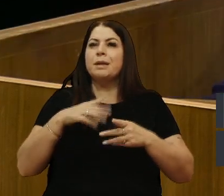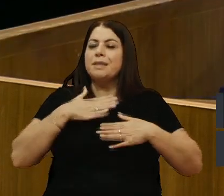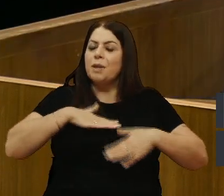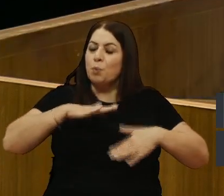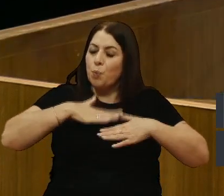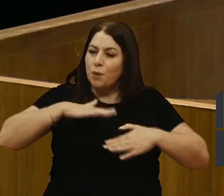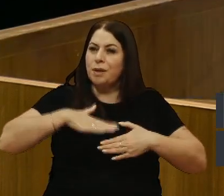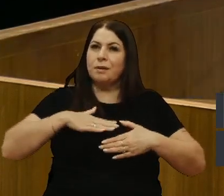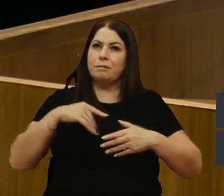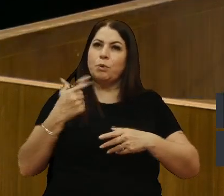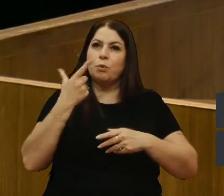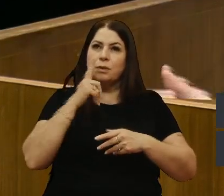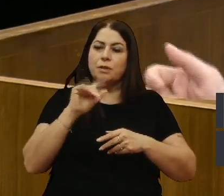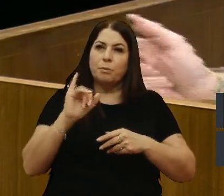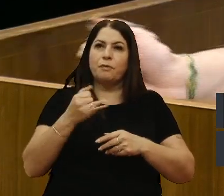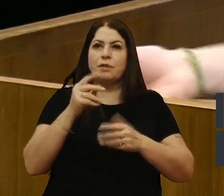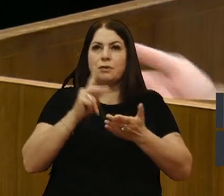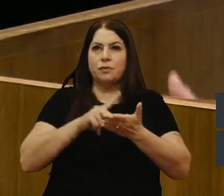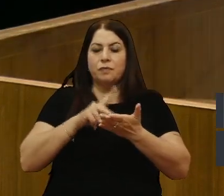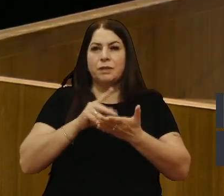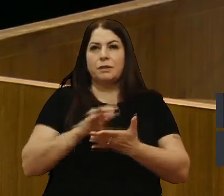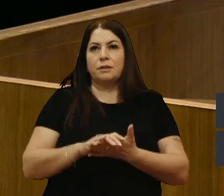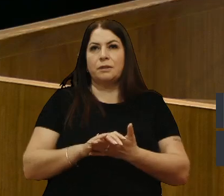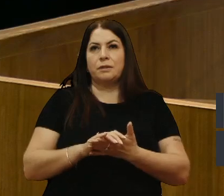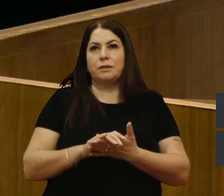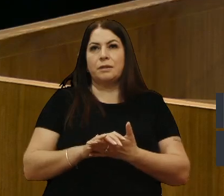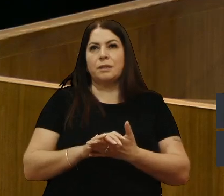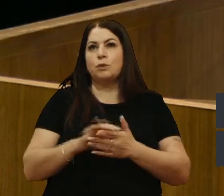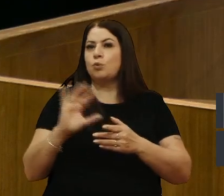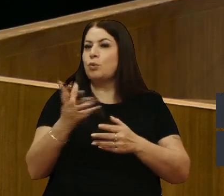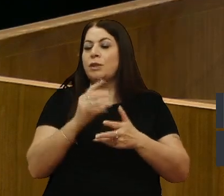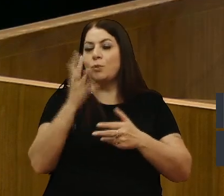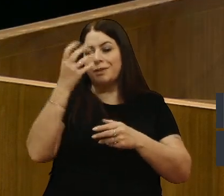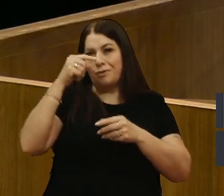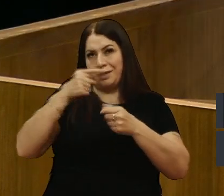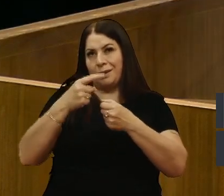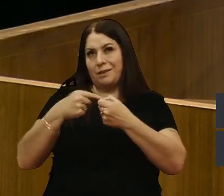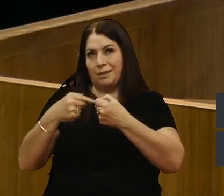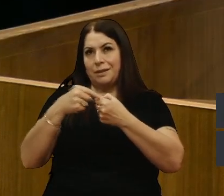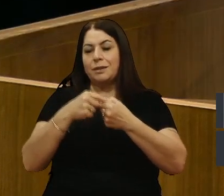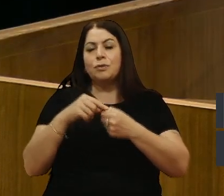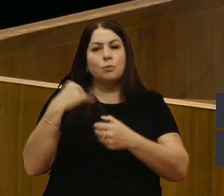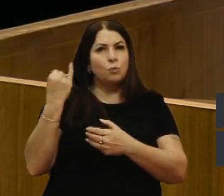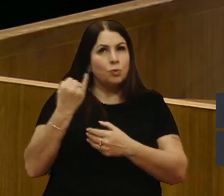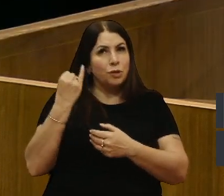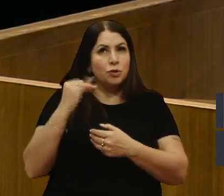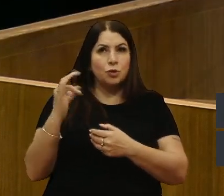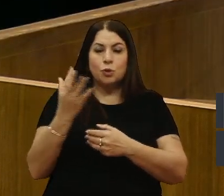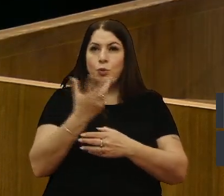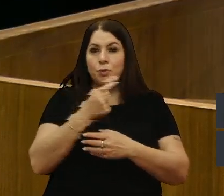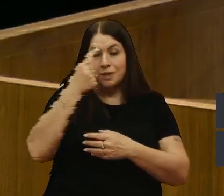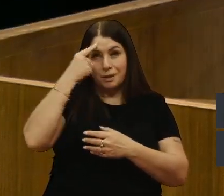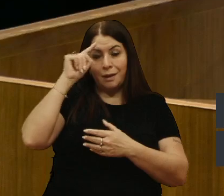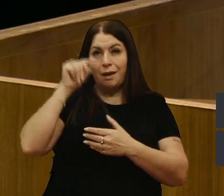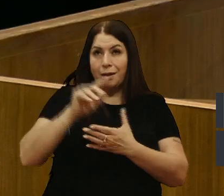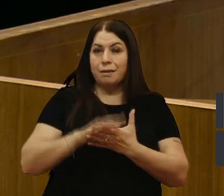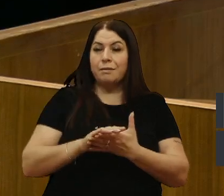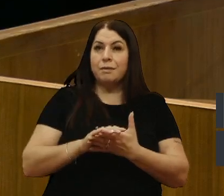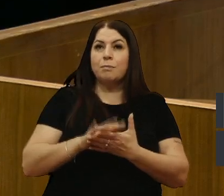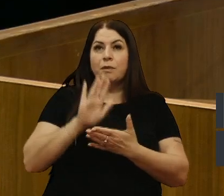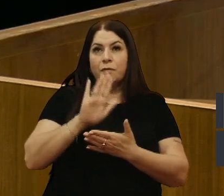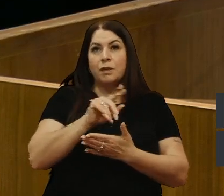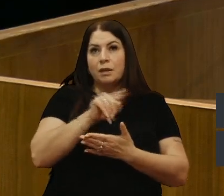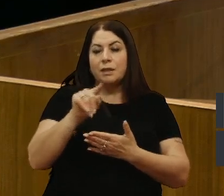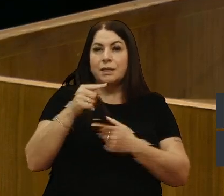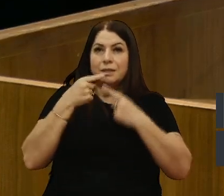tranquila, para que a gente pudesse aproveitar, de fato, né, as atrações da nossa cidade. Então, acho que é muito importante todas as iniciativas, mas fica aqui